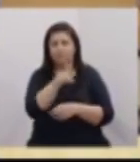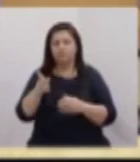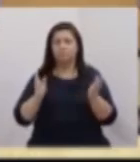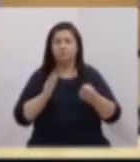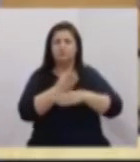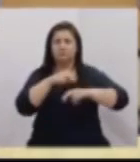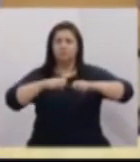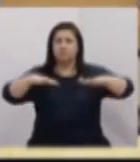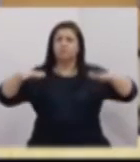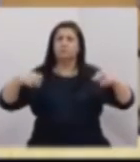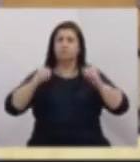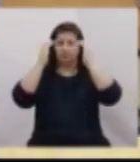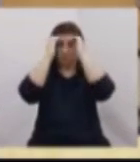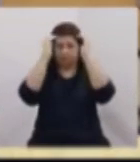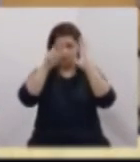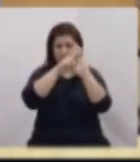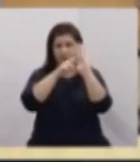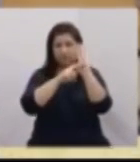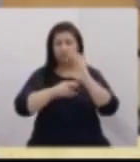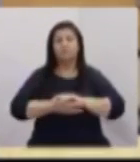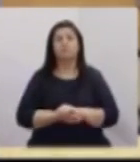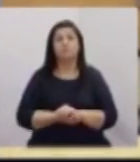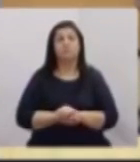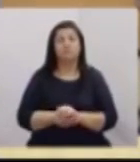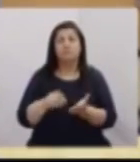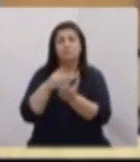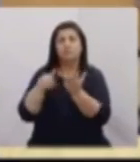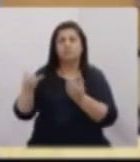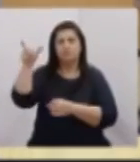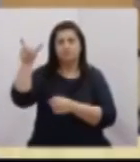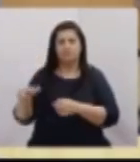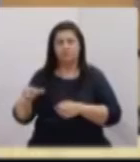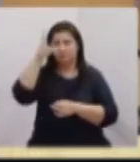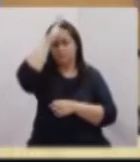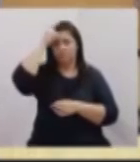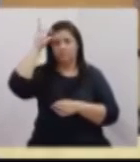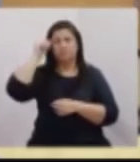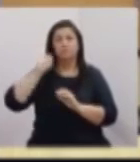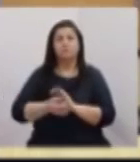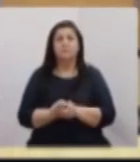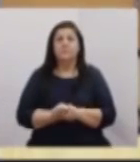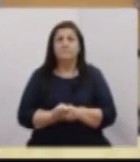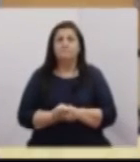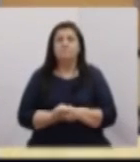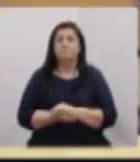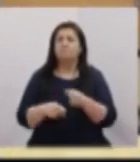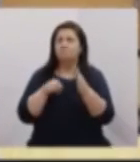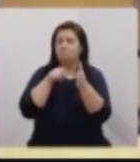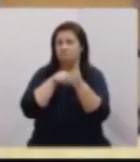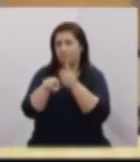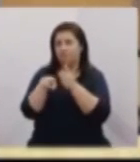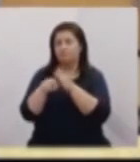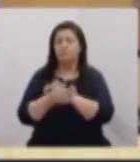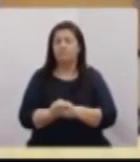pelo egrégio plenário, cumpridas as formalidades regimentais, ser encaminhado ao senhor prefeito municipal de Jacareí o seguinte pedido de